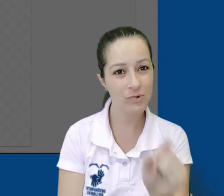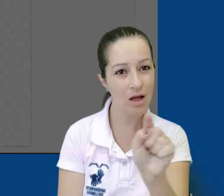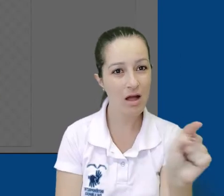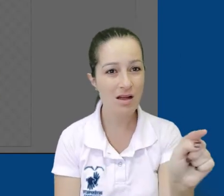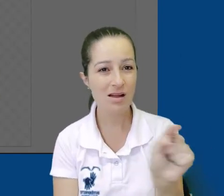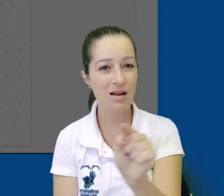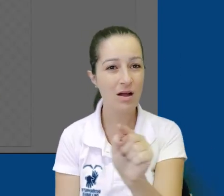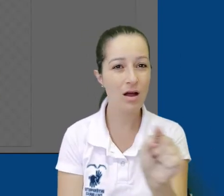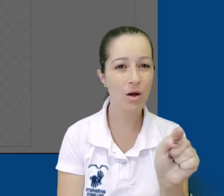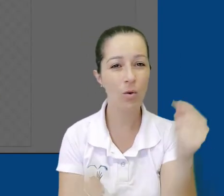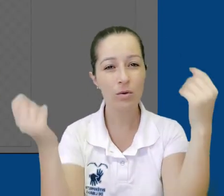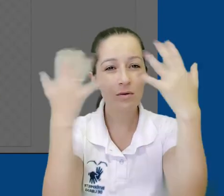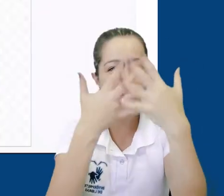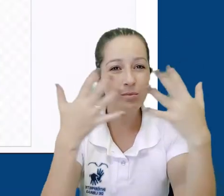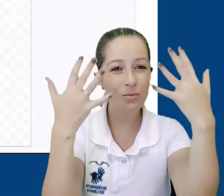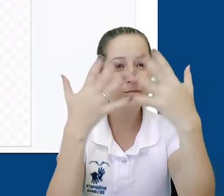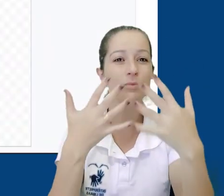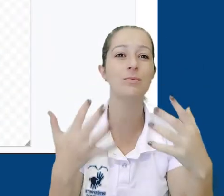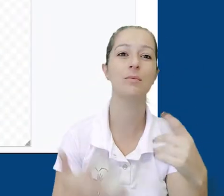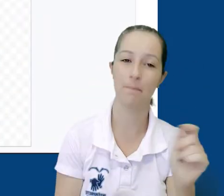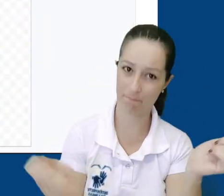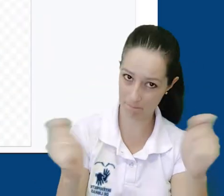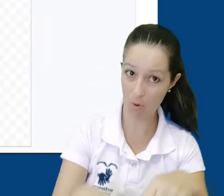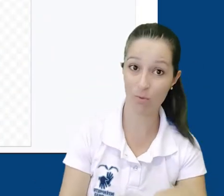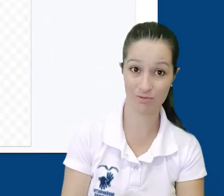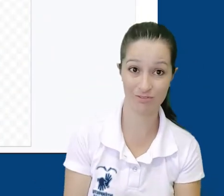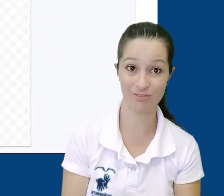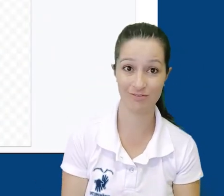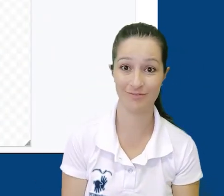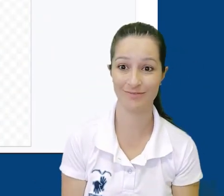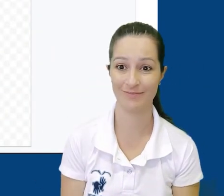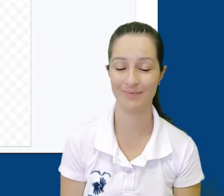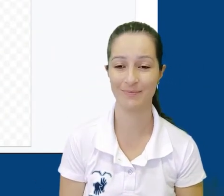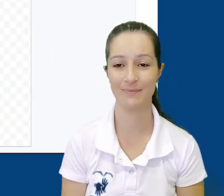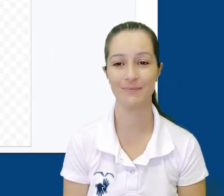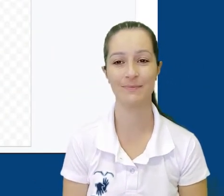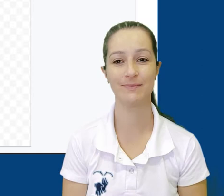podemos configurar também a transparência que essa cor vai ter um